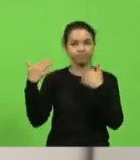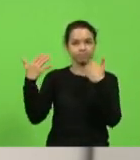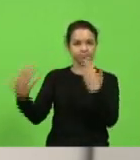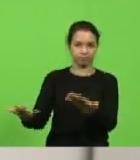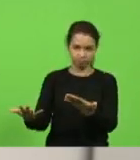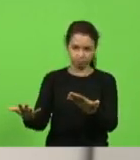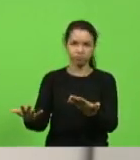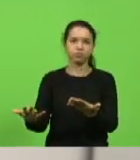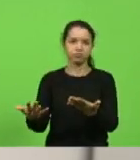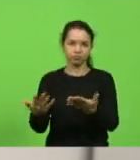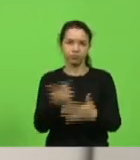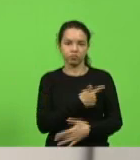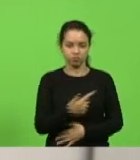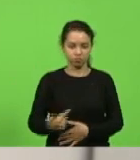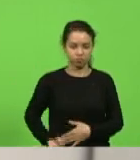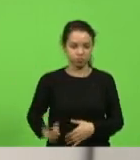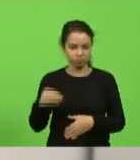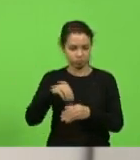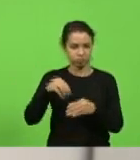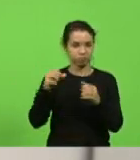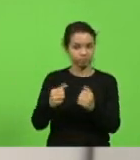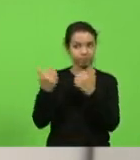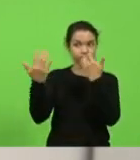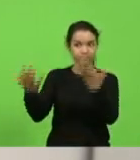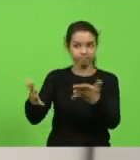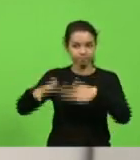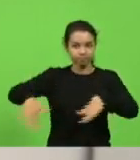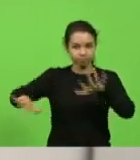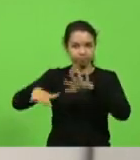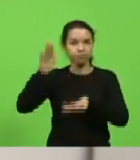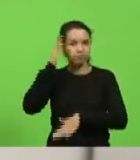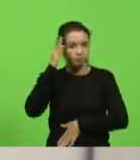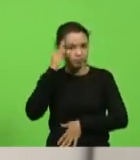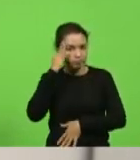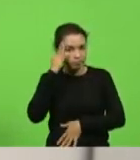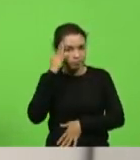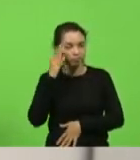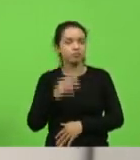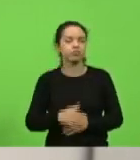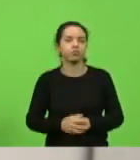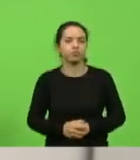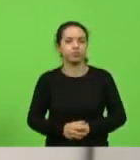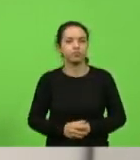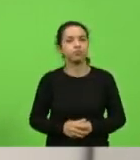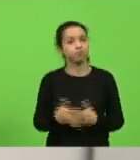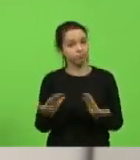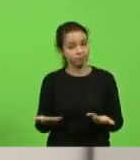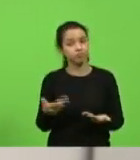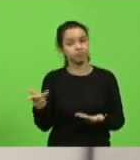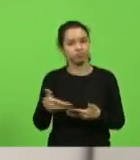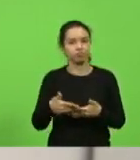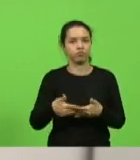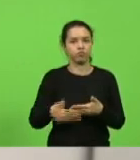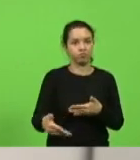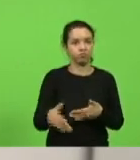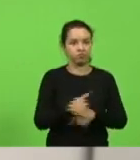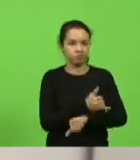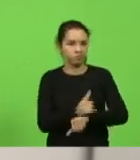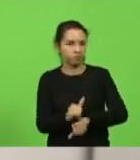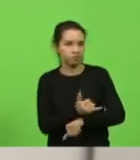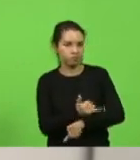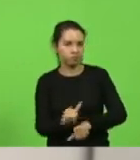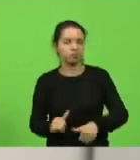externo do governo, é que passou a ser de conhecimento de pessoas externas do governo, passou-se a tomar alguma